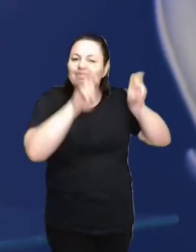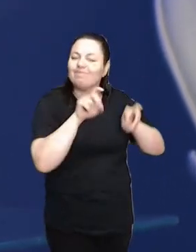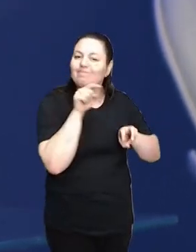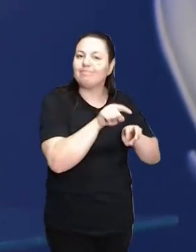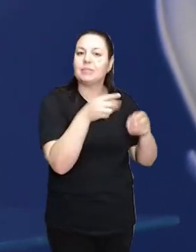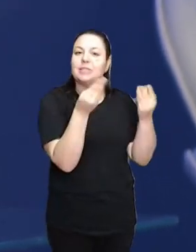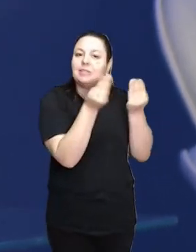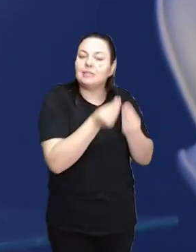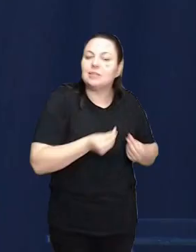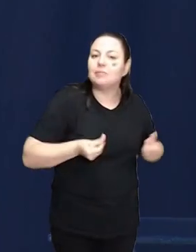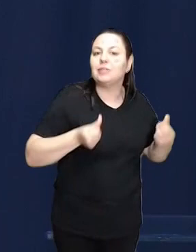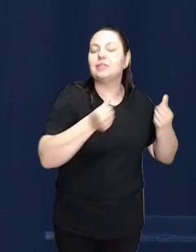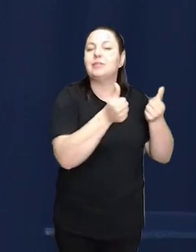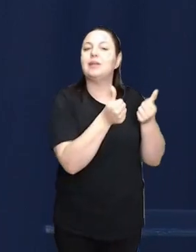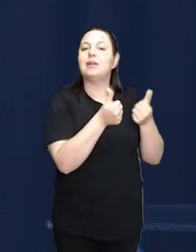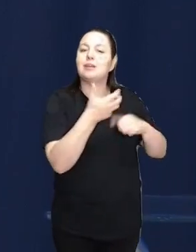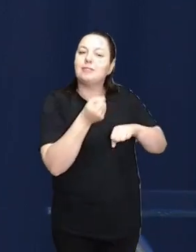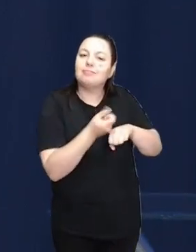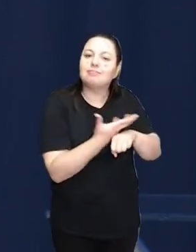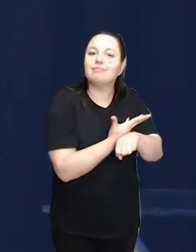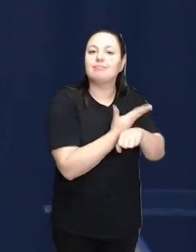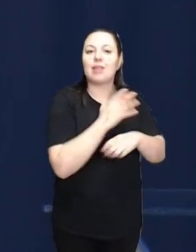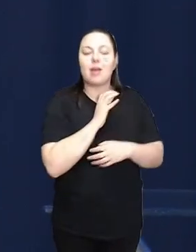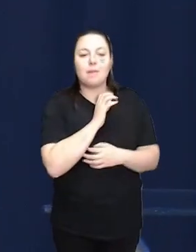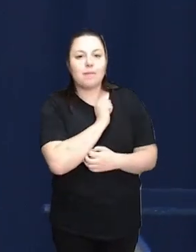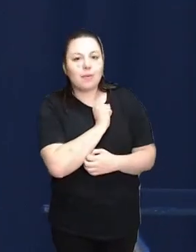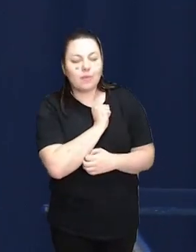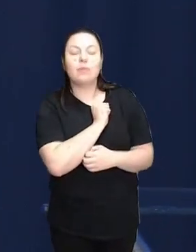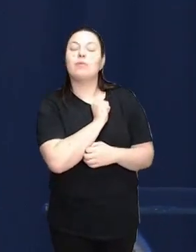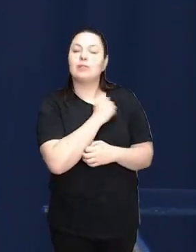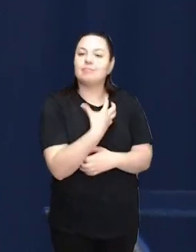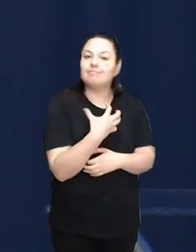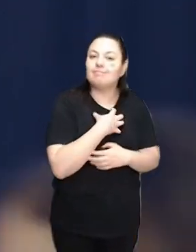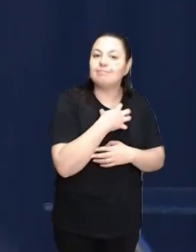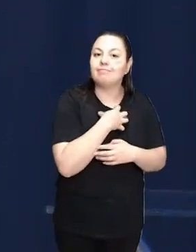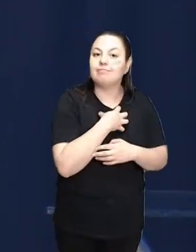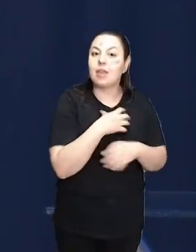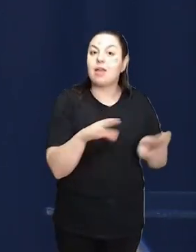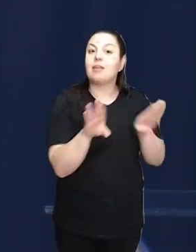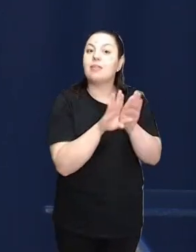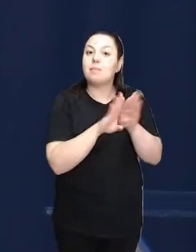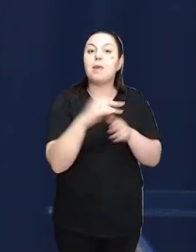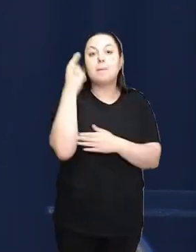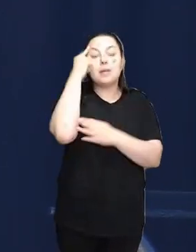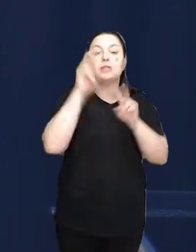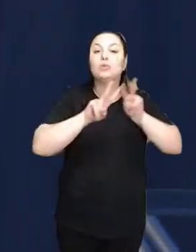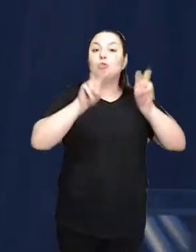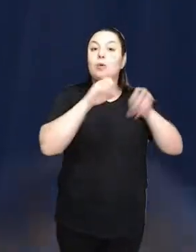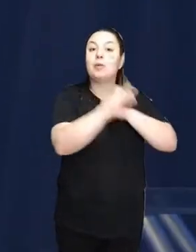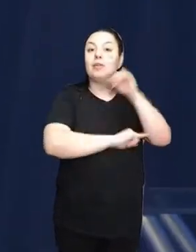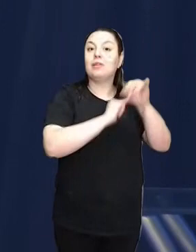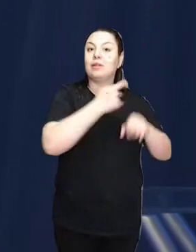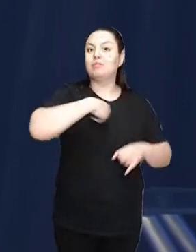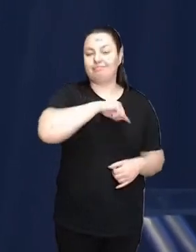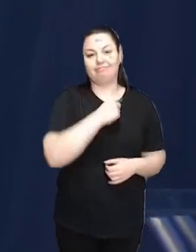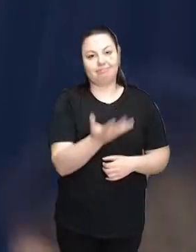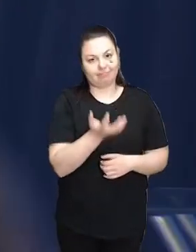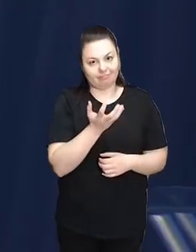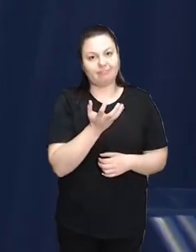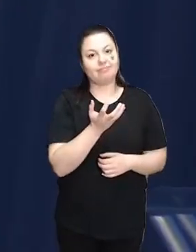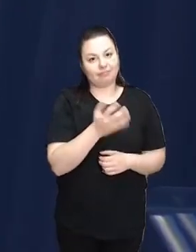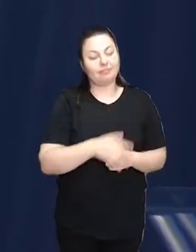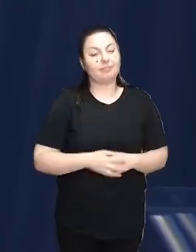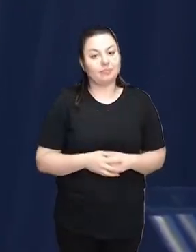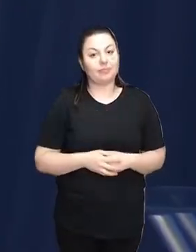sobre afeto, sobre amor, né? E sobre qual é a internet que a gente quer, né? Então, a